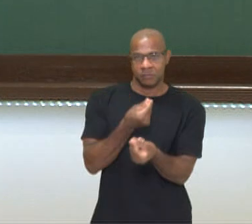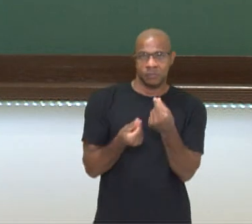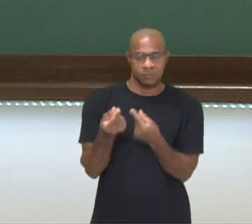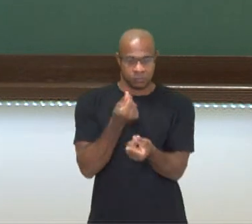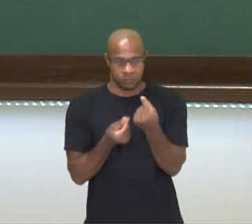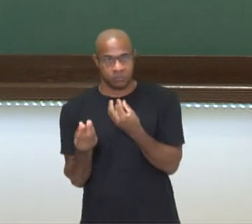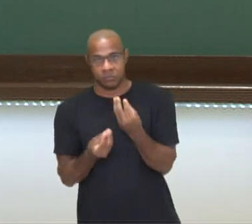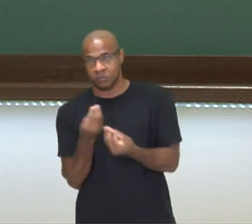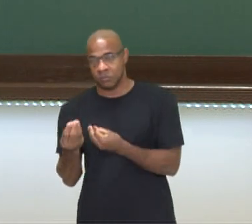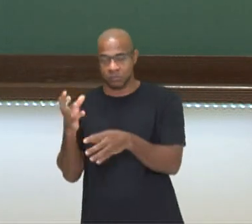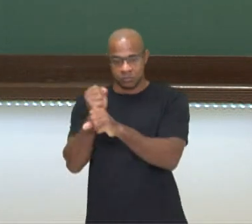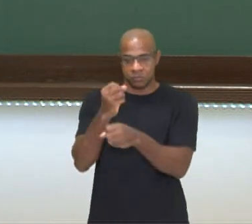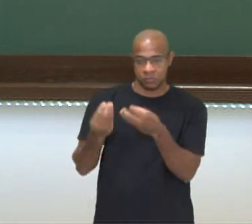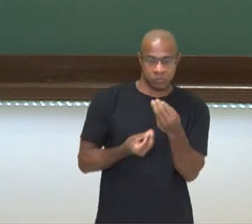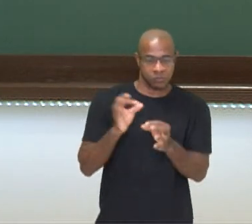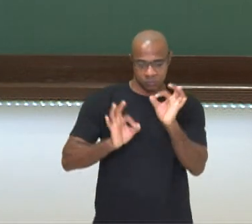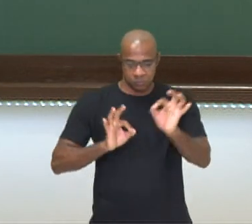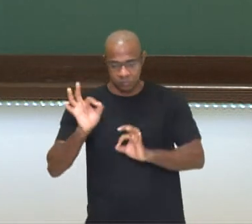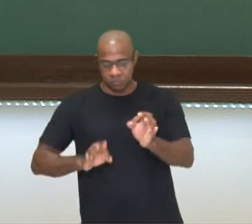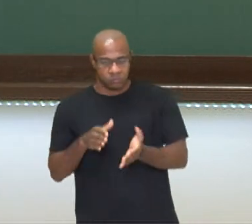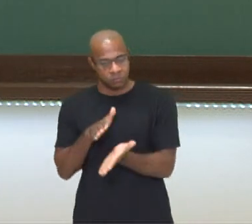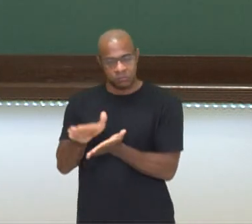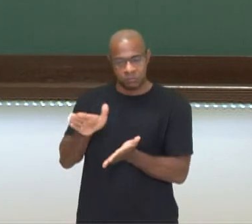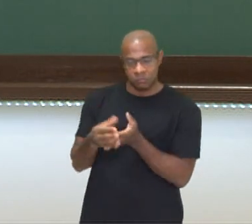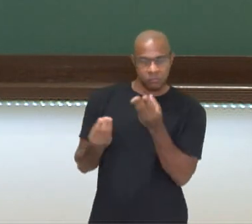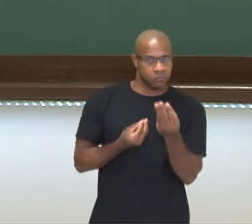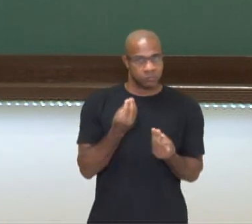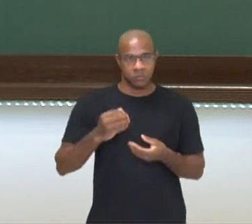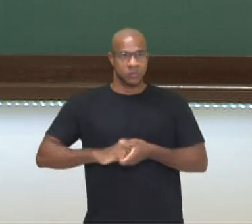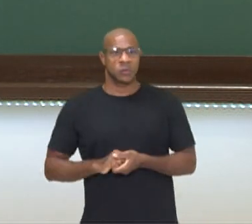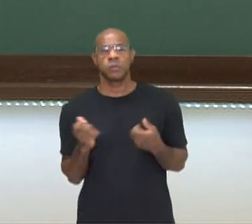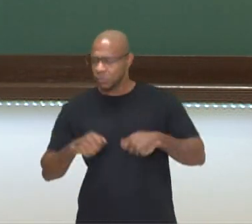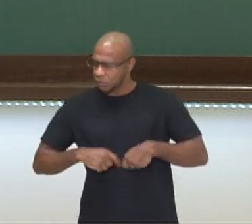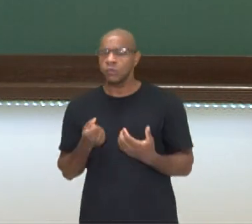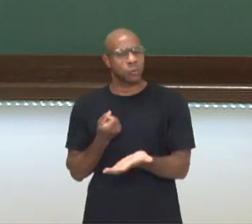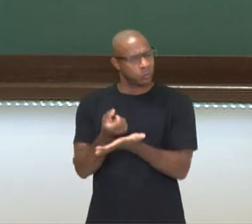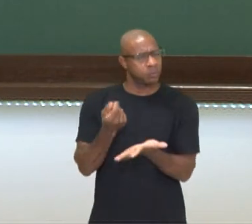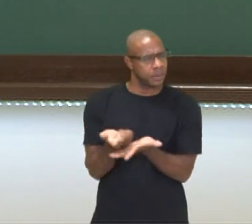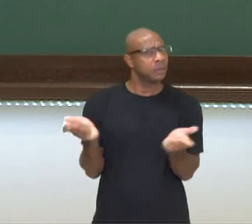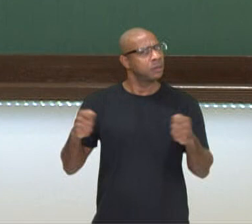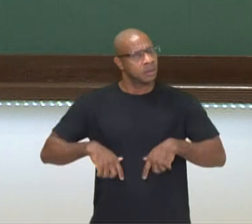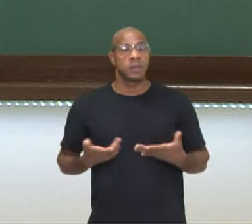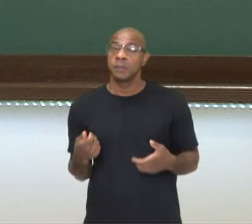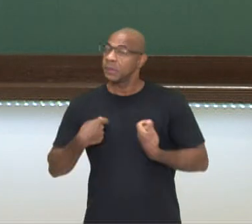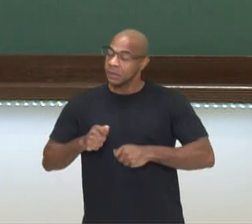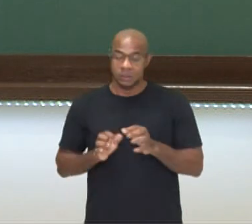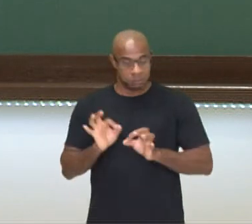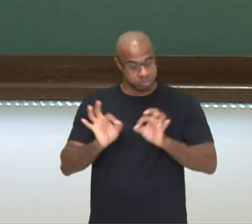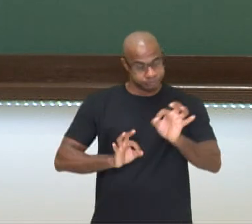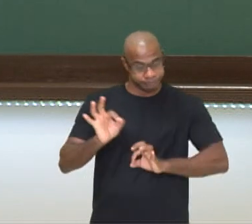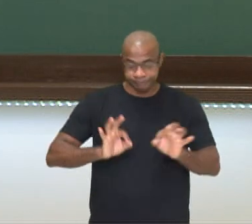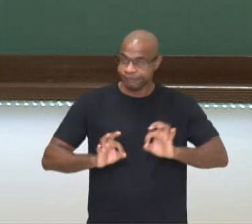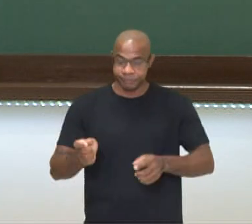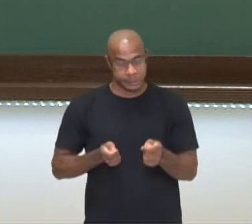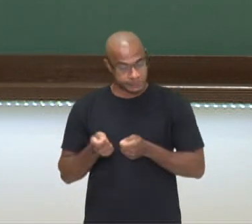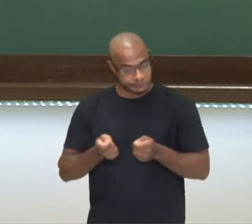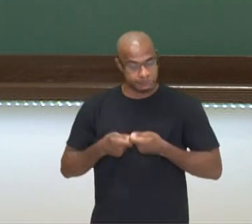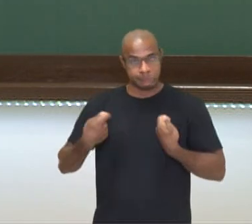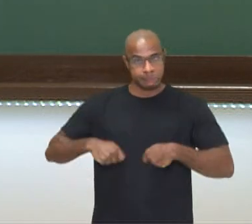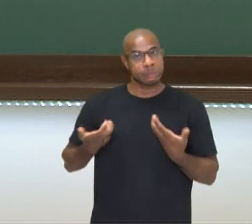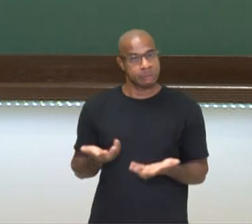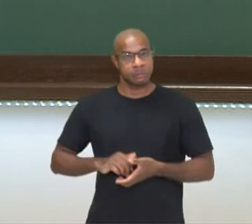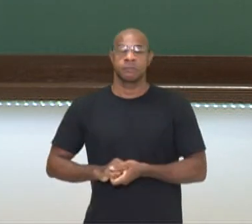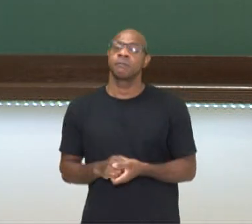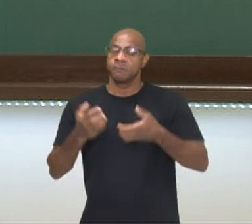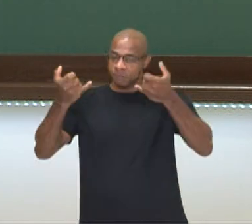consumo. Como que você pode consumir coisas, claro, desde que tenha um planejamento, certo? E hoje nós vamos falar